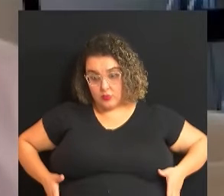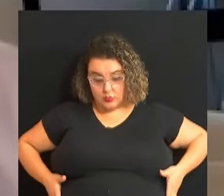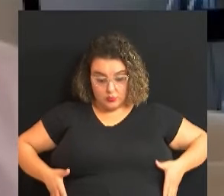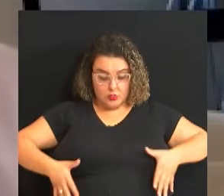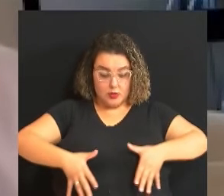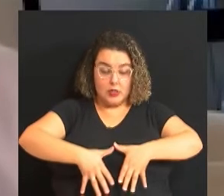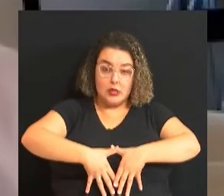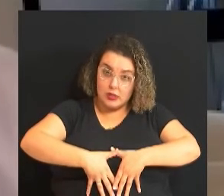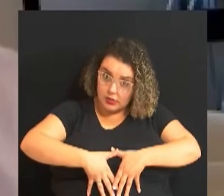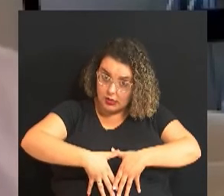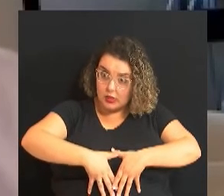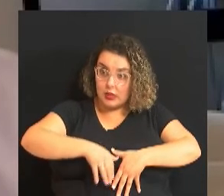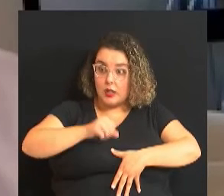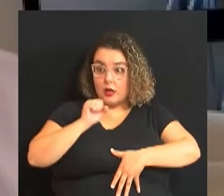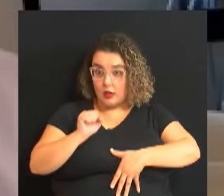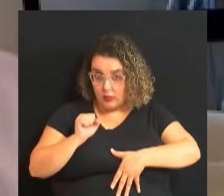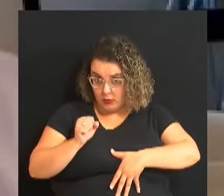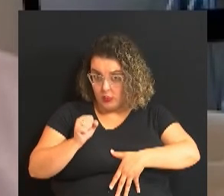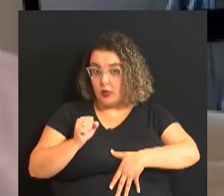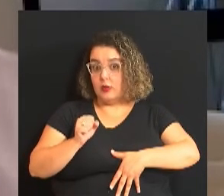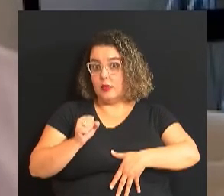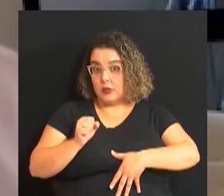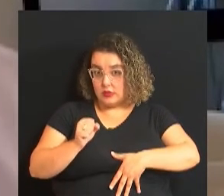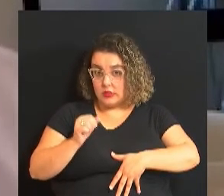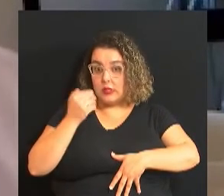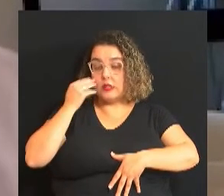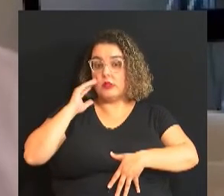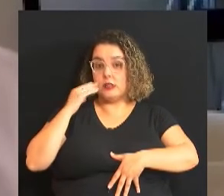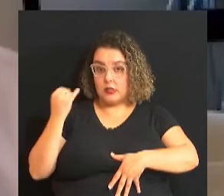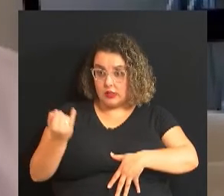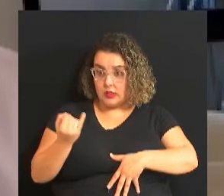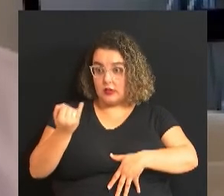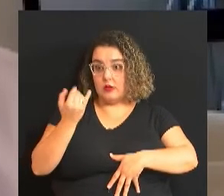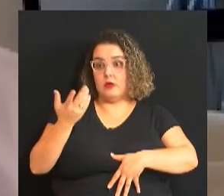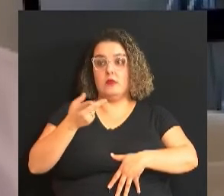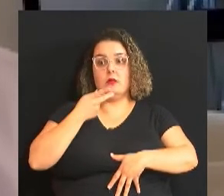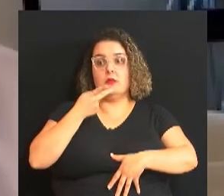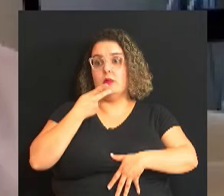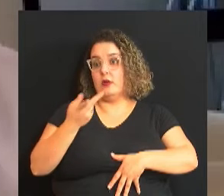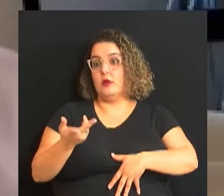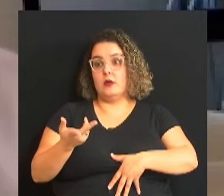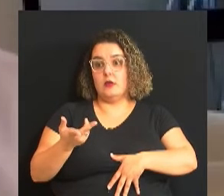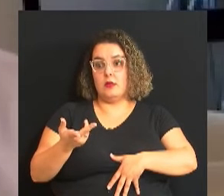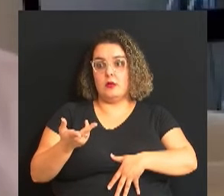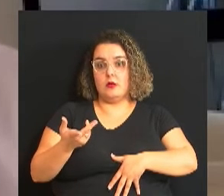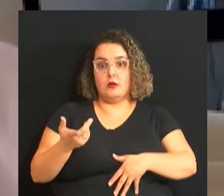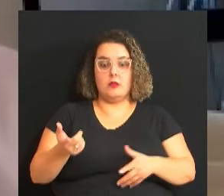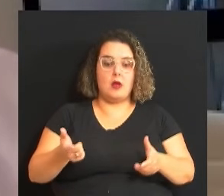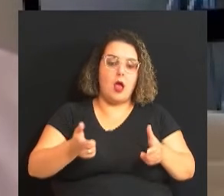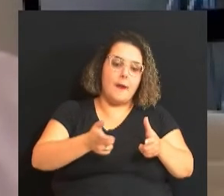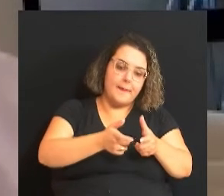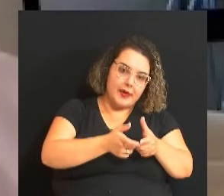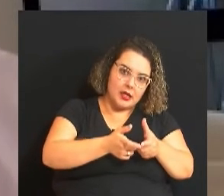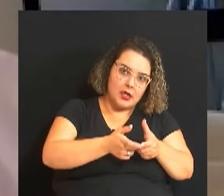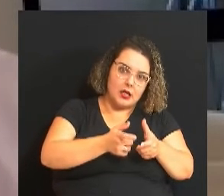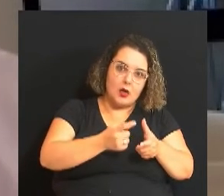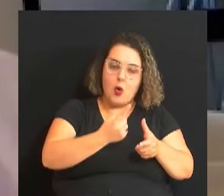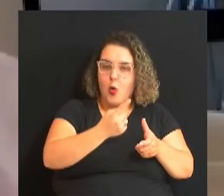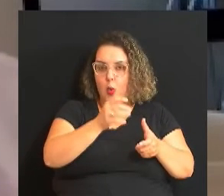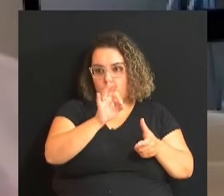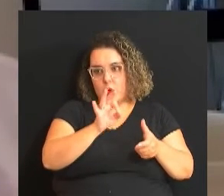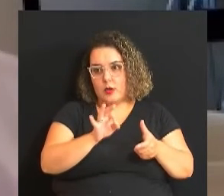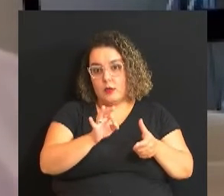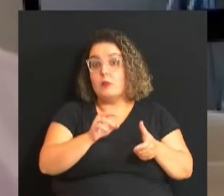que, eventualmente, eu possa julgar que é necessário. Então, eu vou falar para você que essa tua chance é muito pequena, ela é 1%, mas